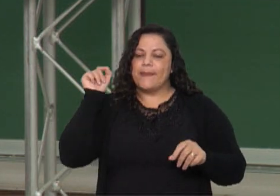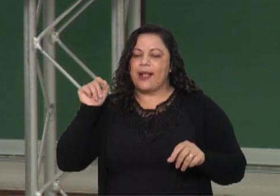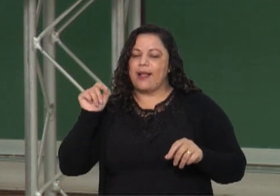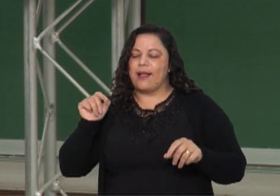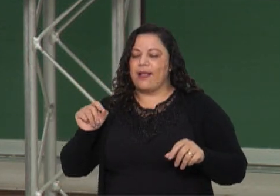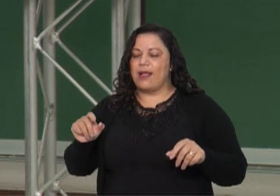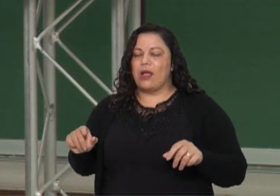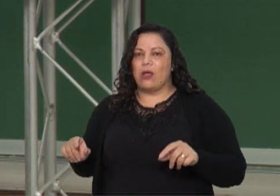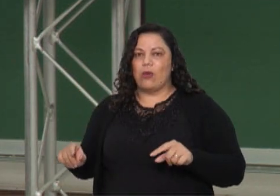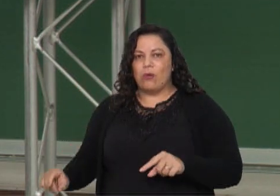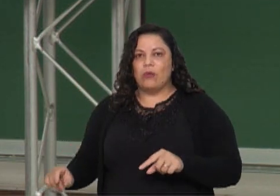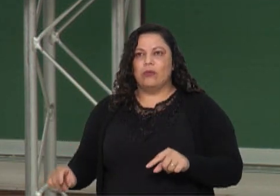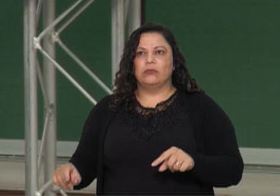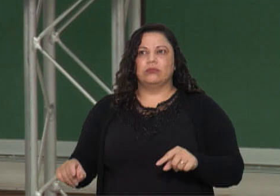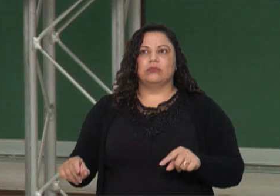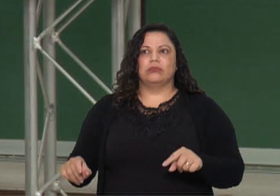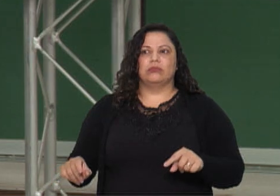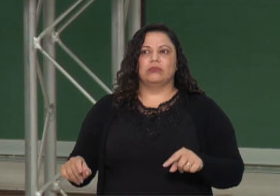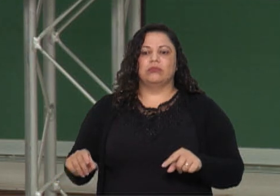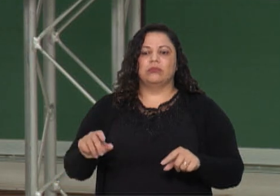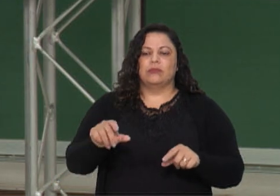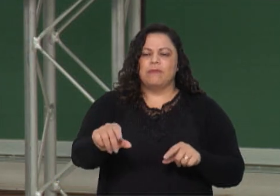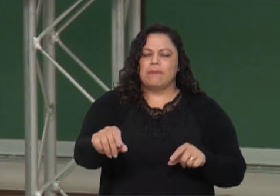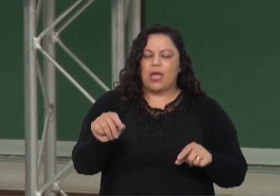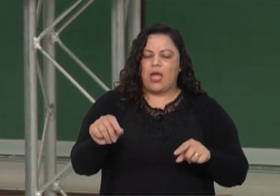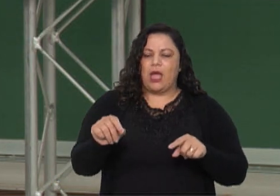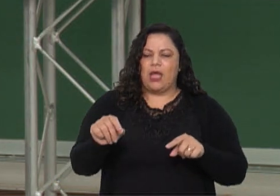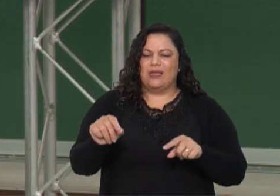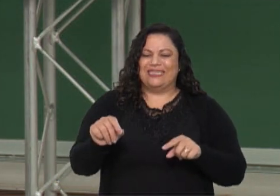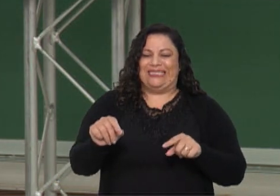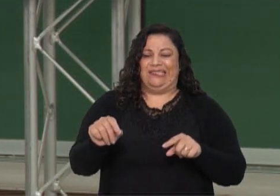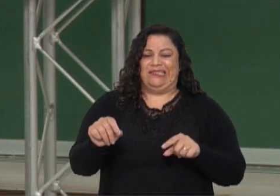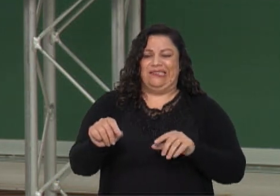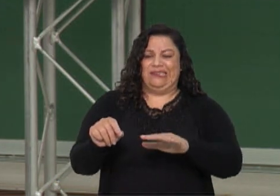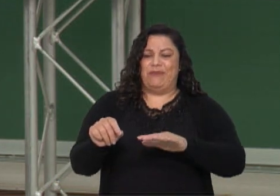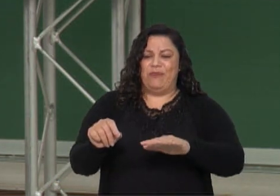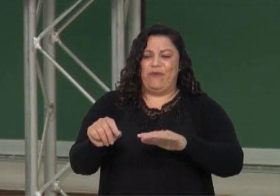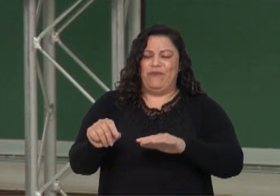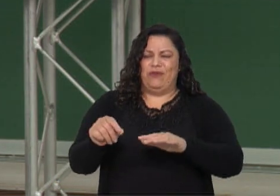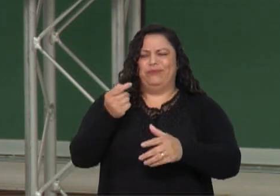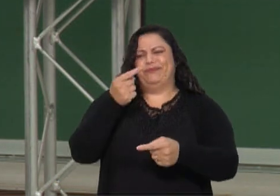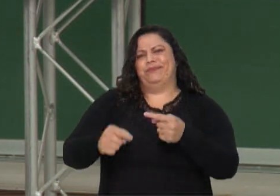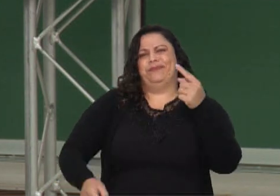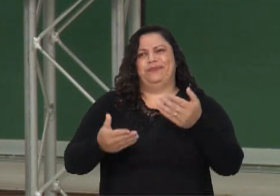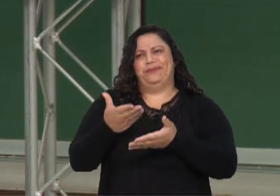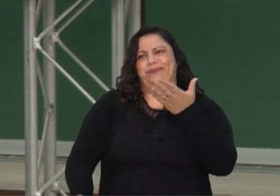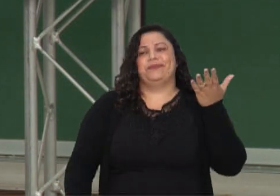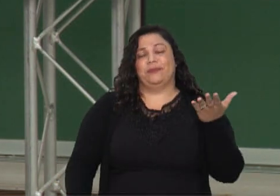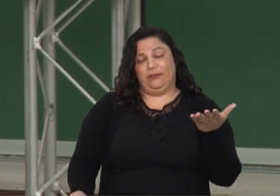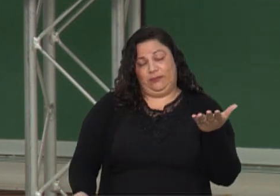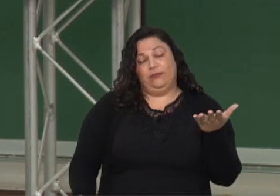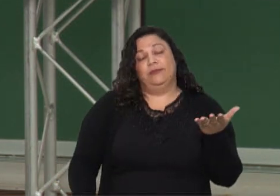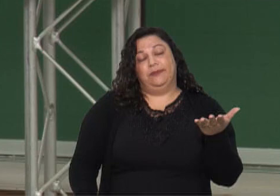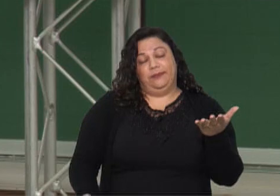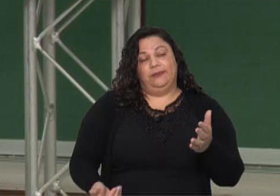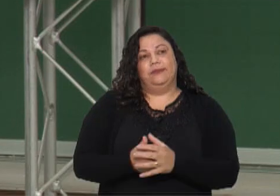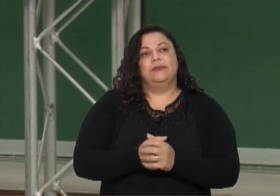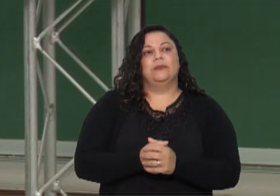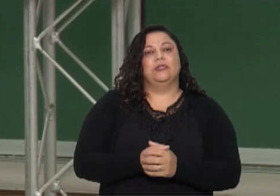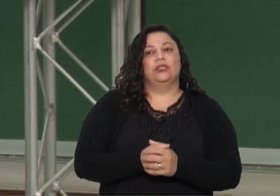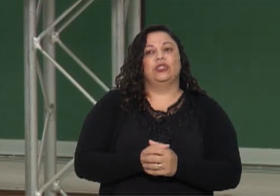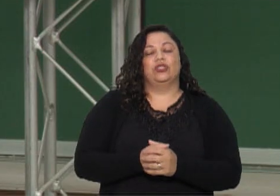outro palitinho, eu perdi a minha chance e passa pro próximo, que está à minha esquerda. Ok? Segundo está dizendo